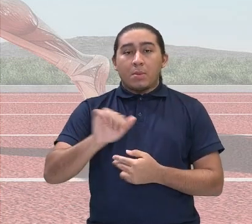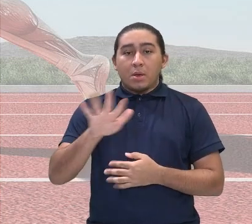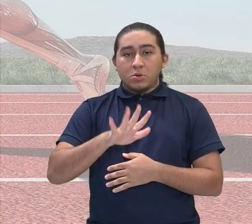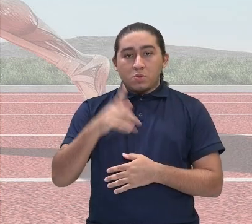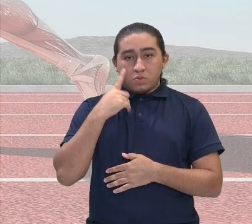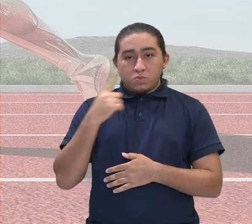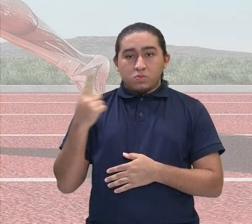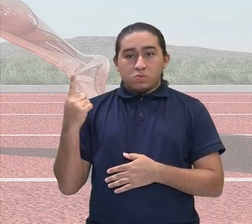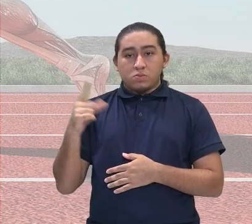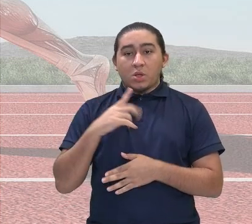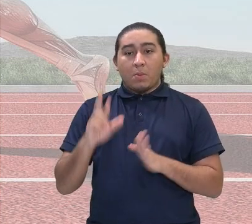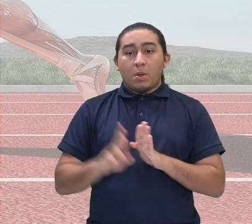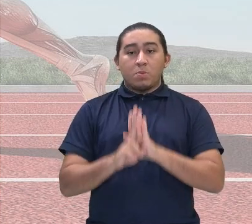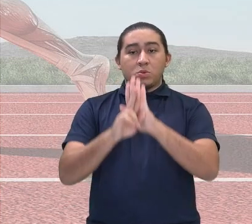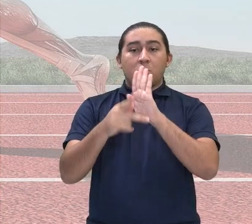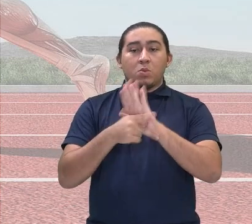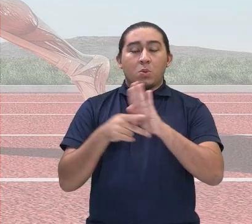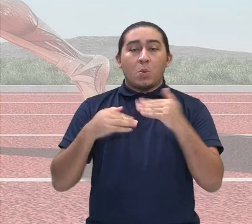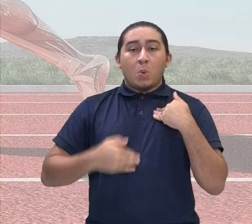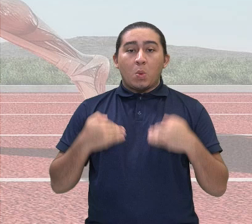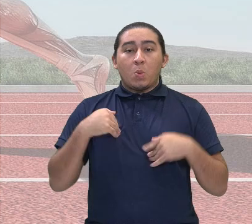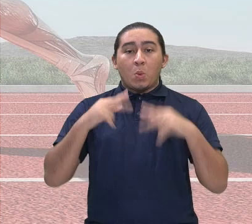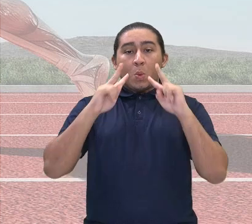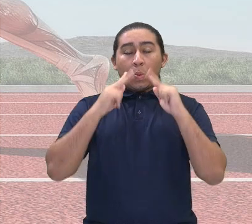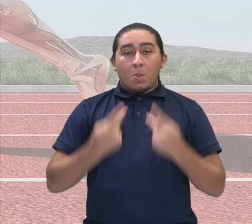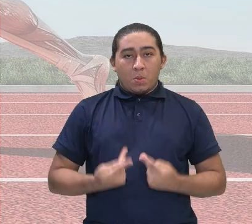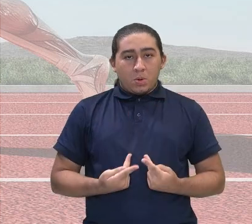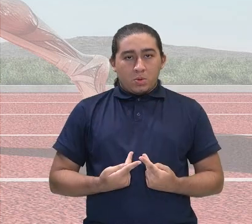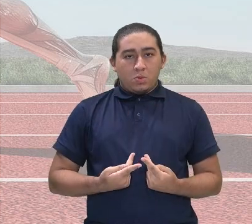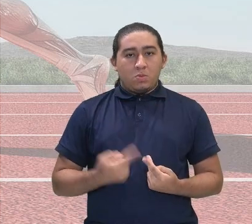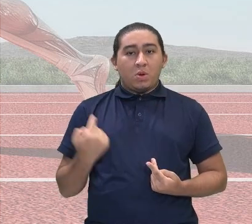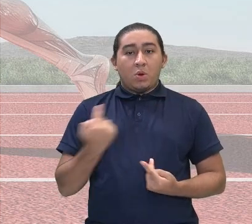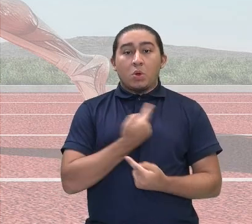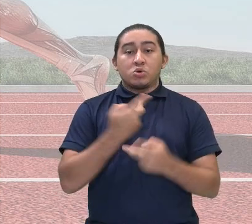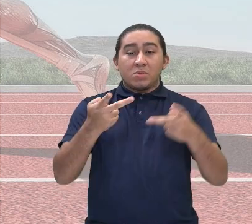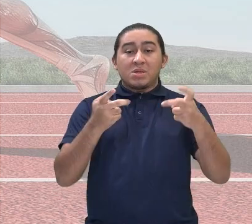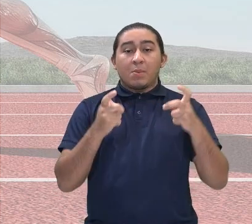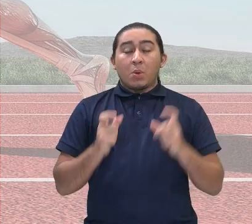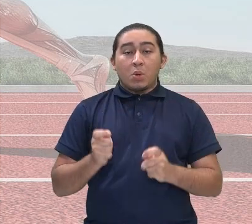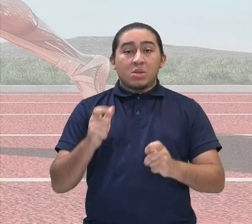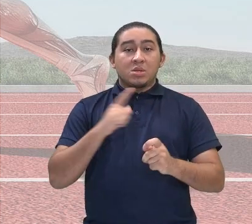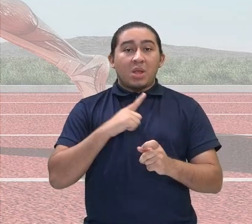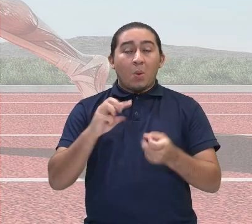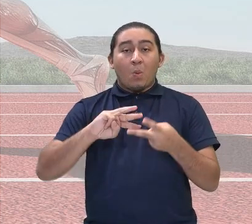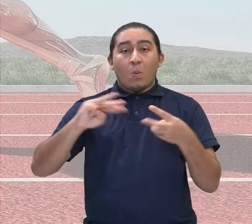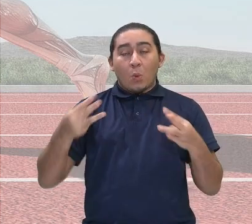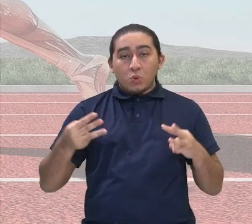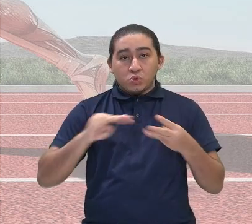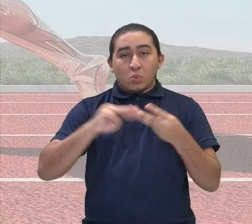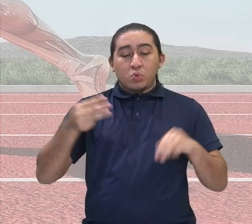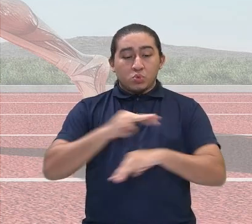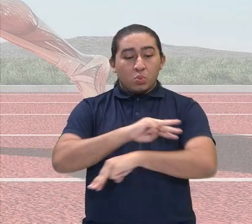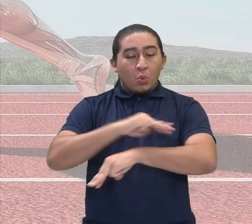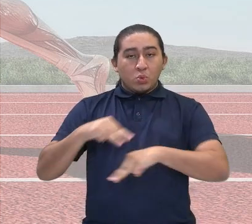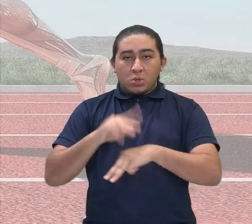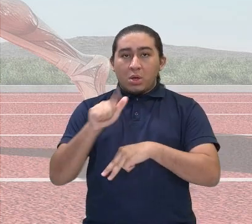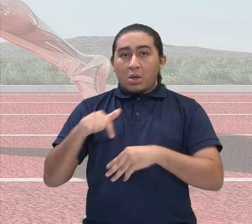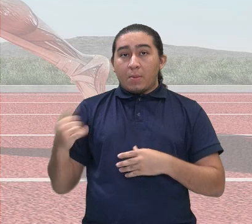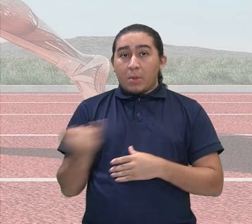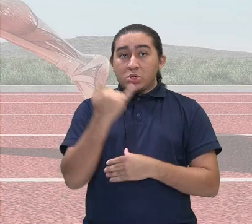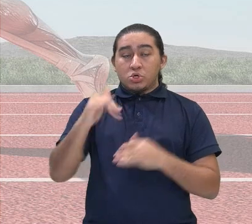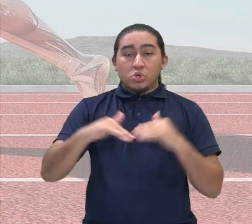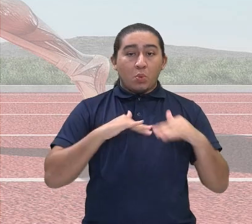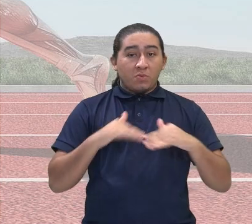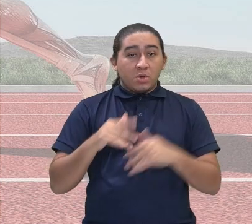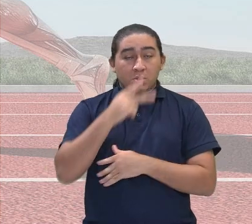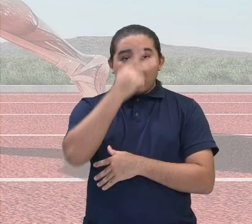uma representação aí do nosso corpo humano sem a pele, para a gente observar aí os músculos, né, que são muito importantes nessa locomoção, que nos